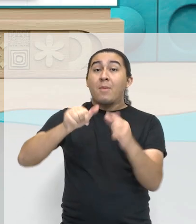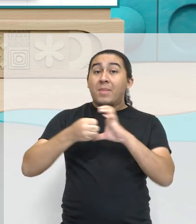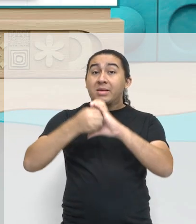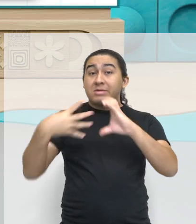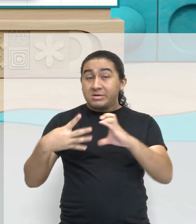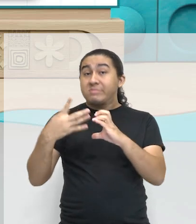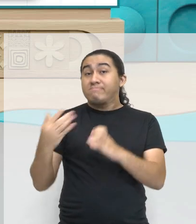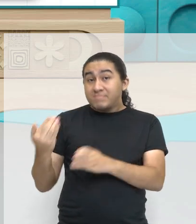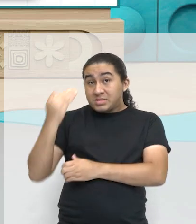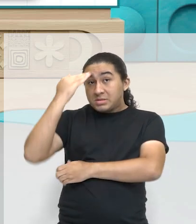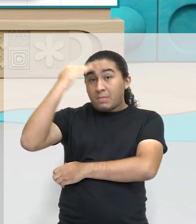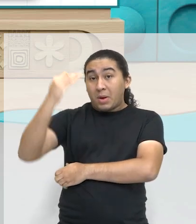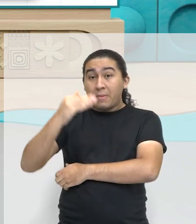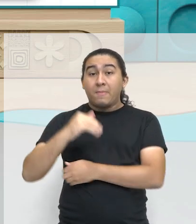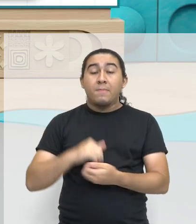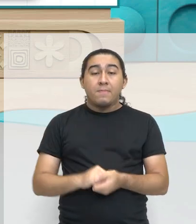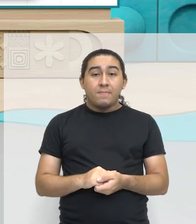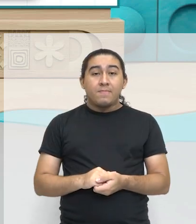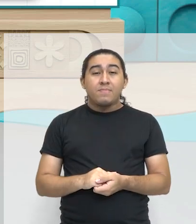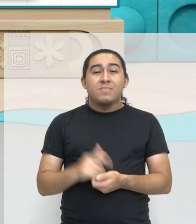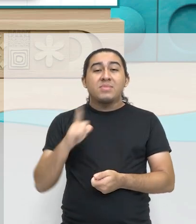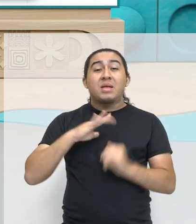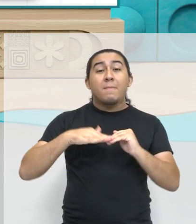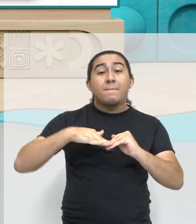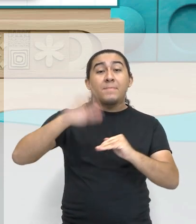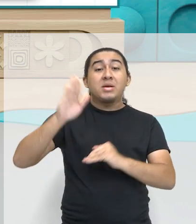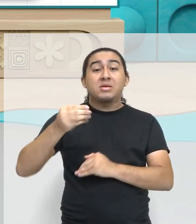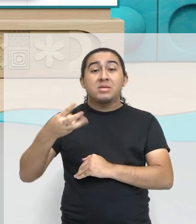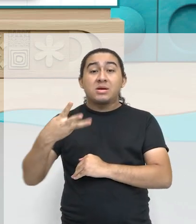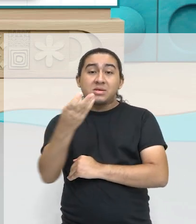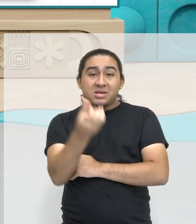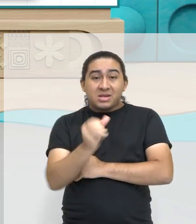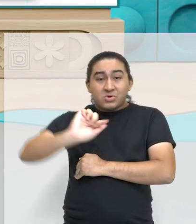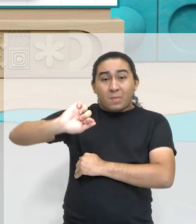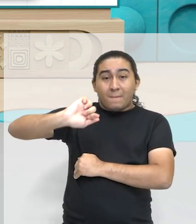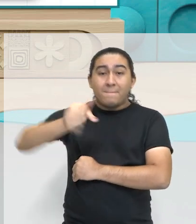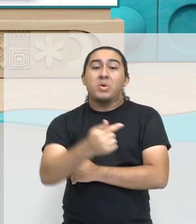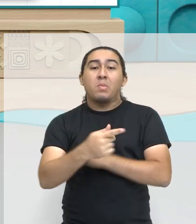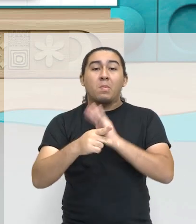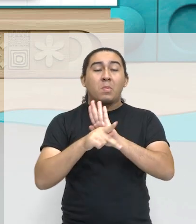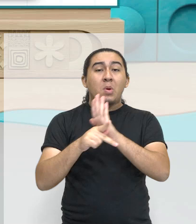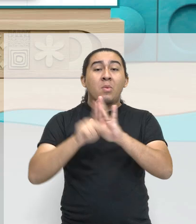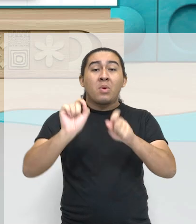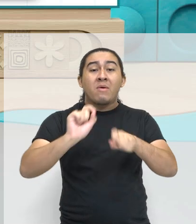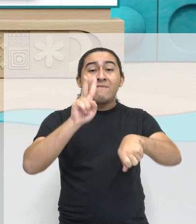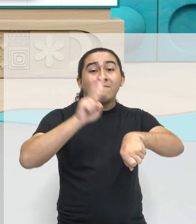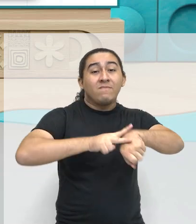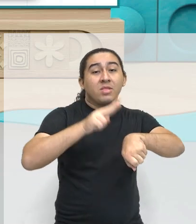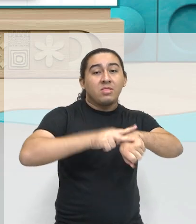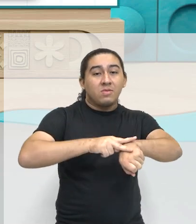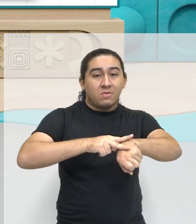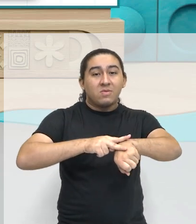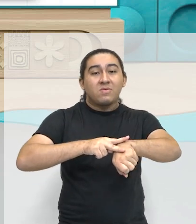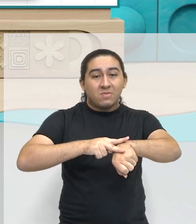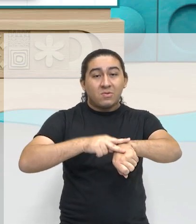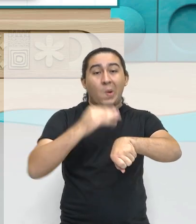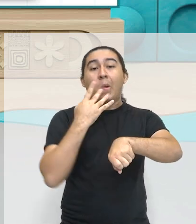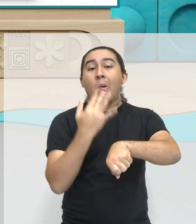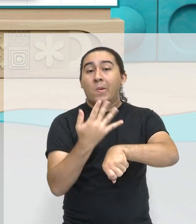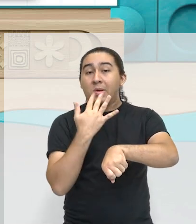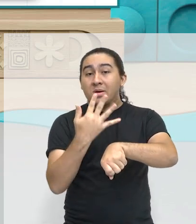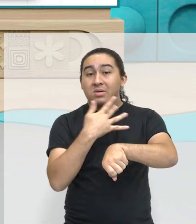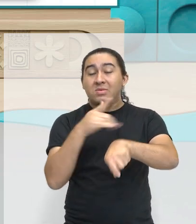do teatro é uma das suas características mais notáveis, composta por mais de 36